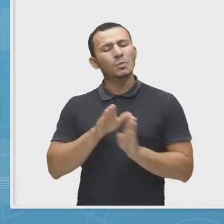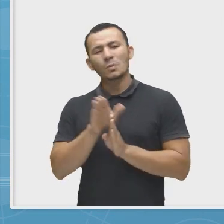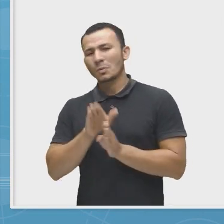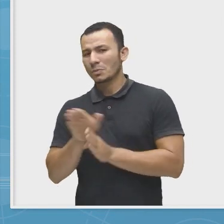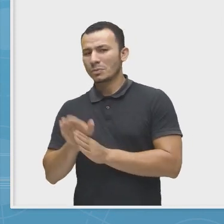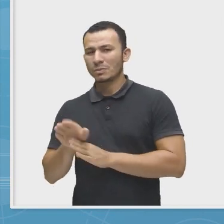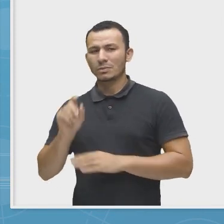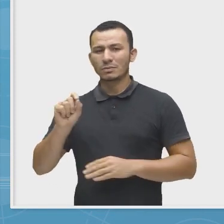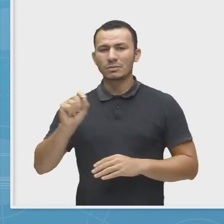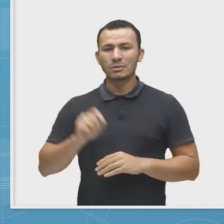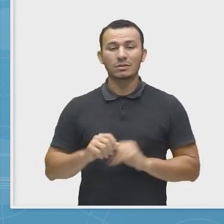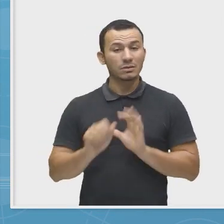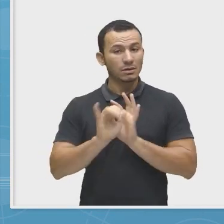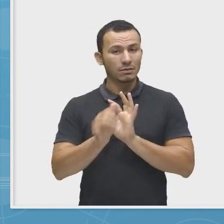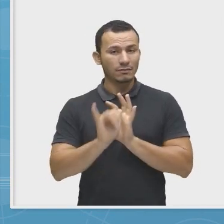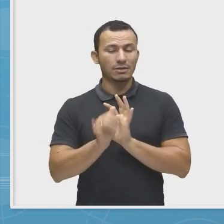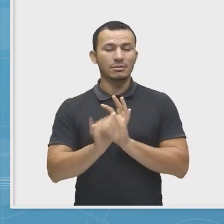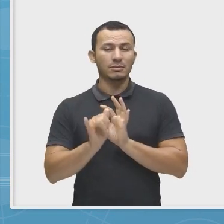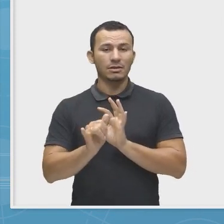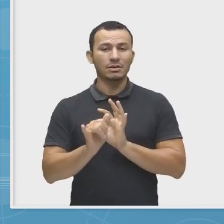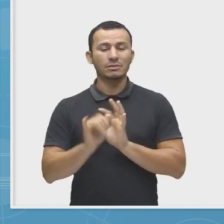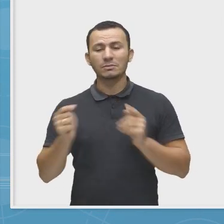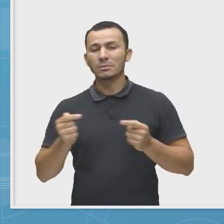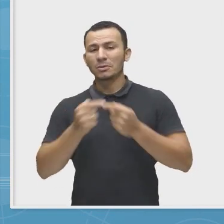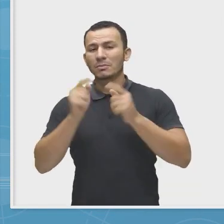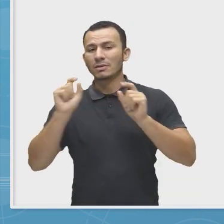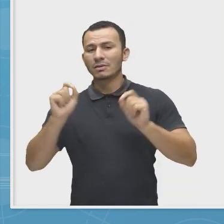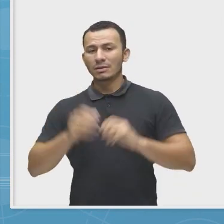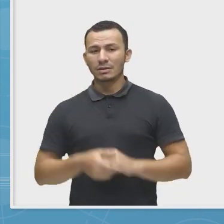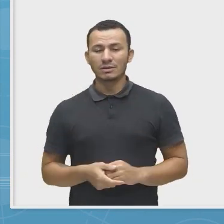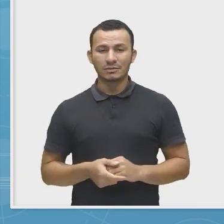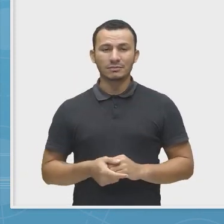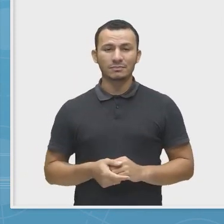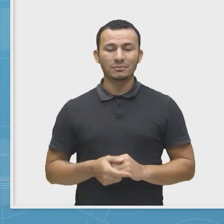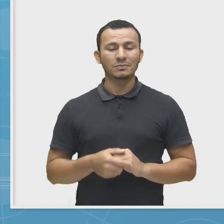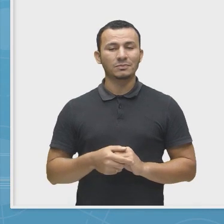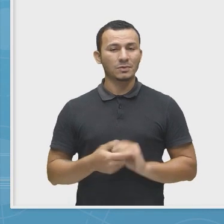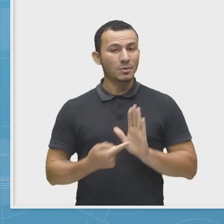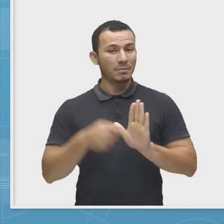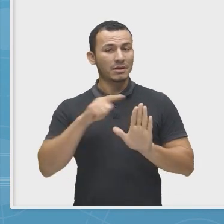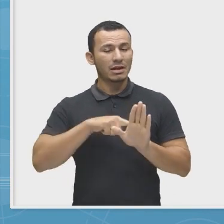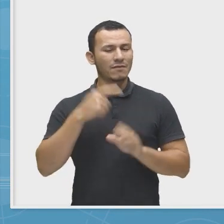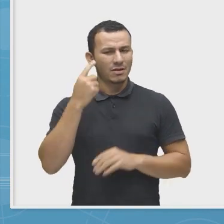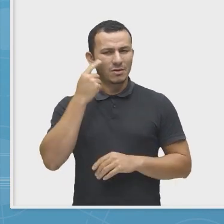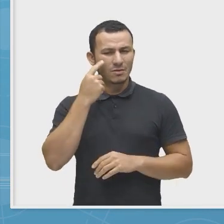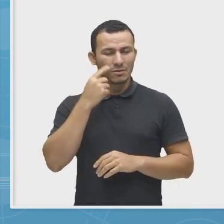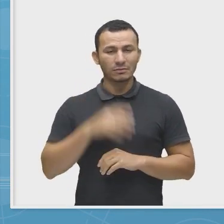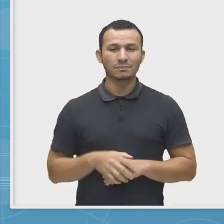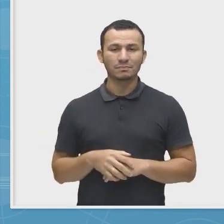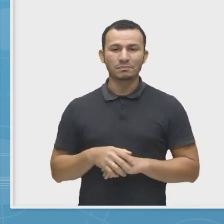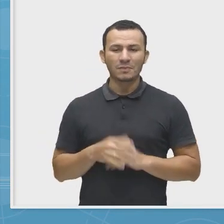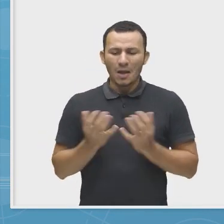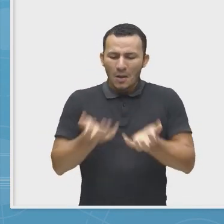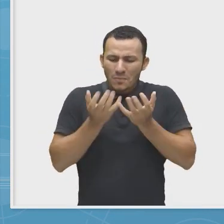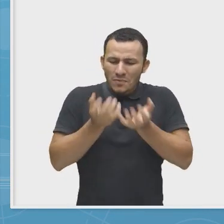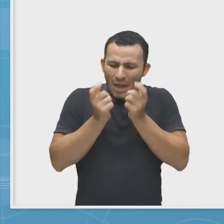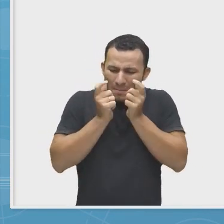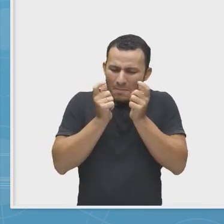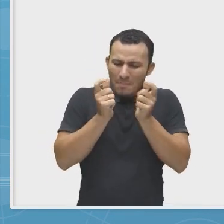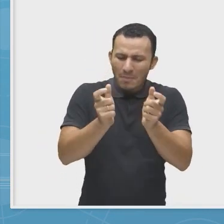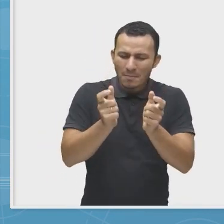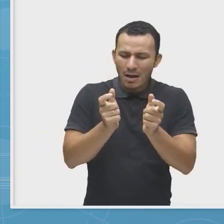moral dessa fábula tem a ver com esse provérbio popular aqui, ó. Quem tudo quer, tudo